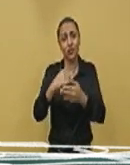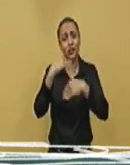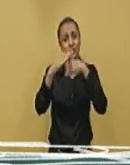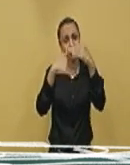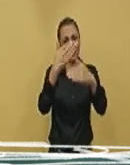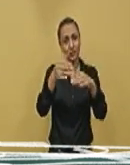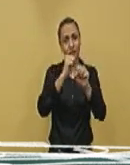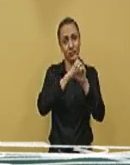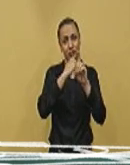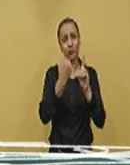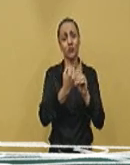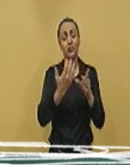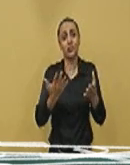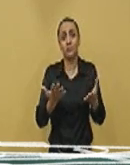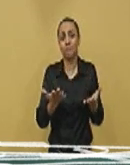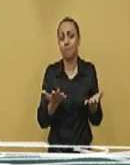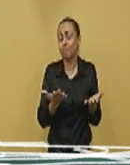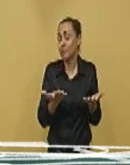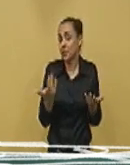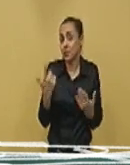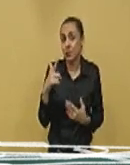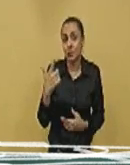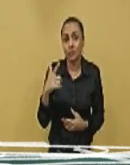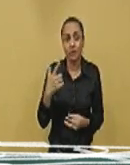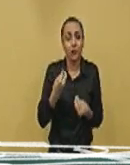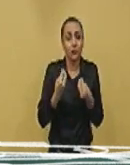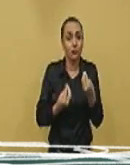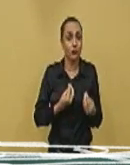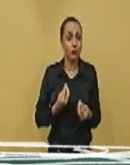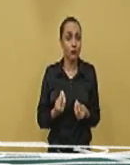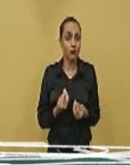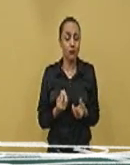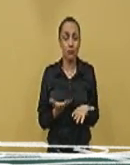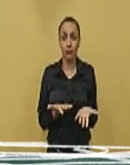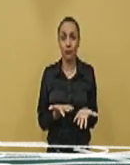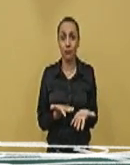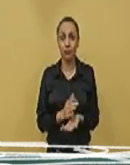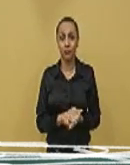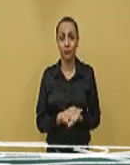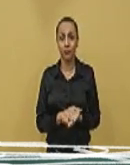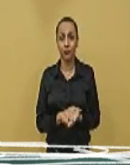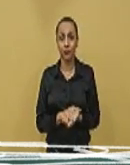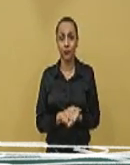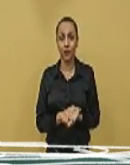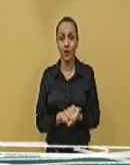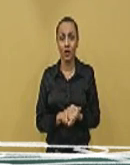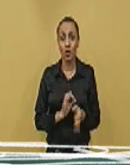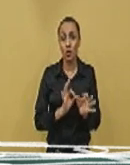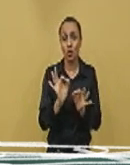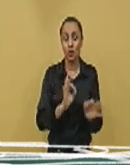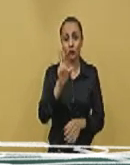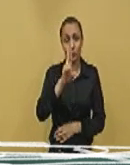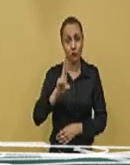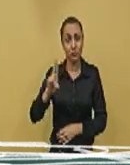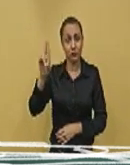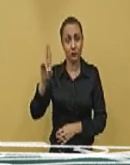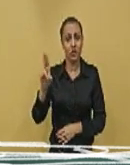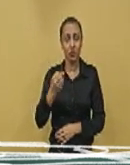sociedade, nós não faremos uma universidade que realmente merece esse